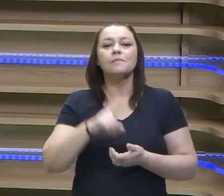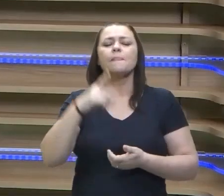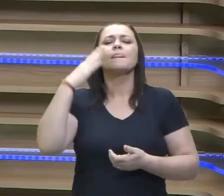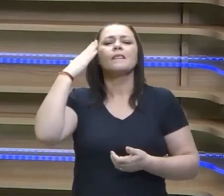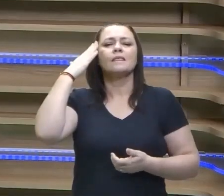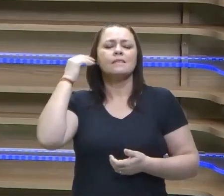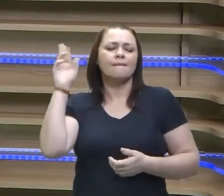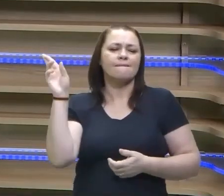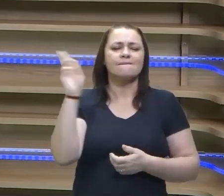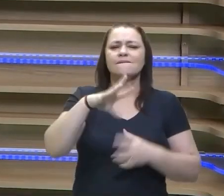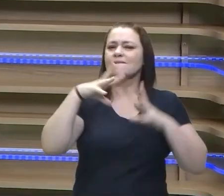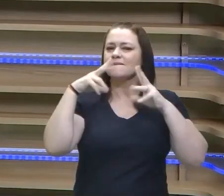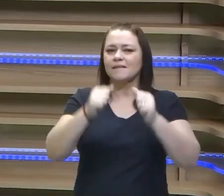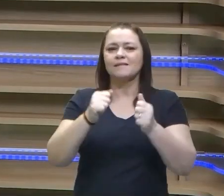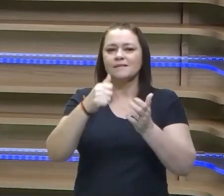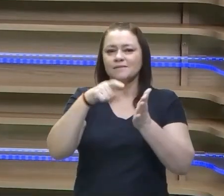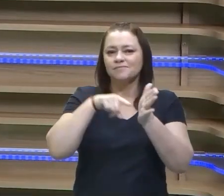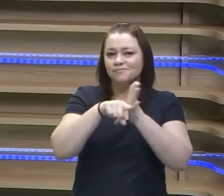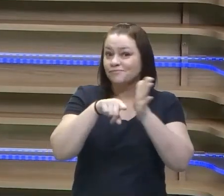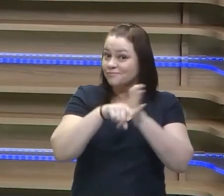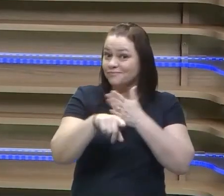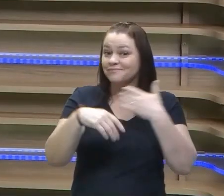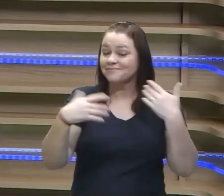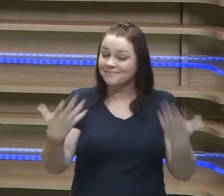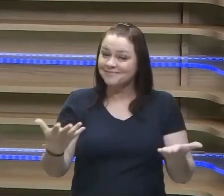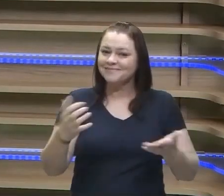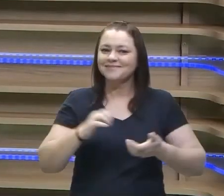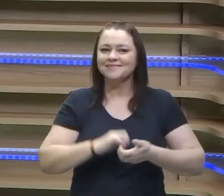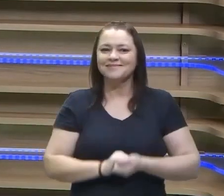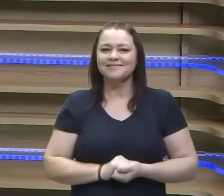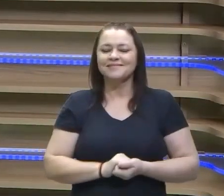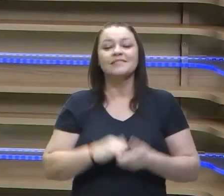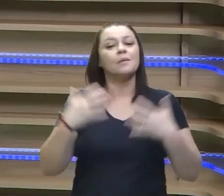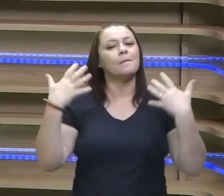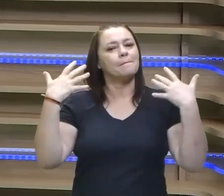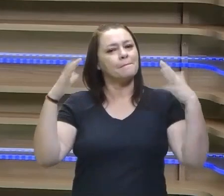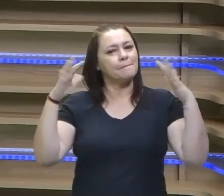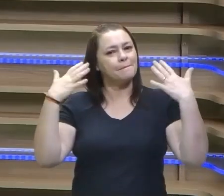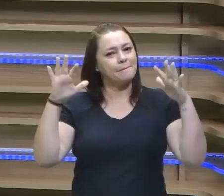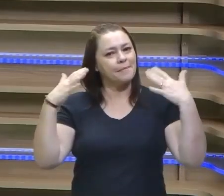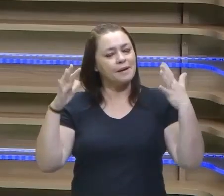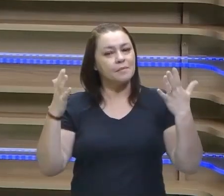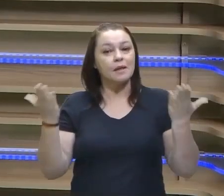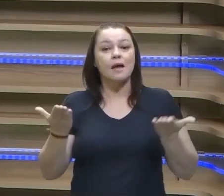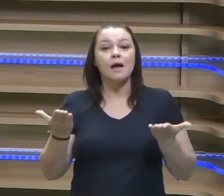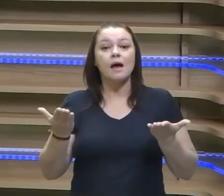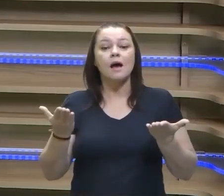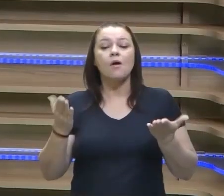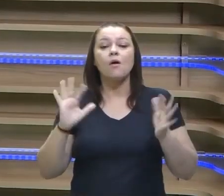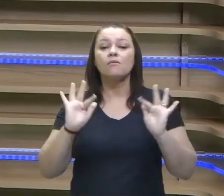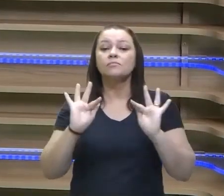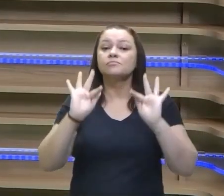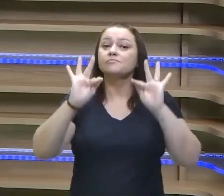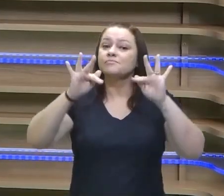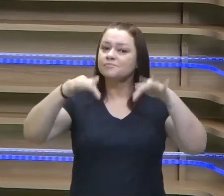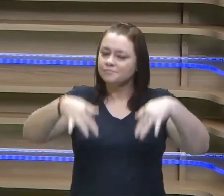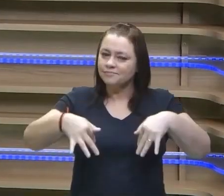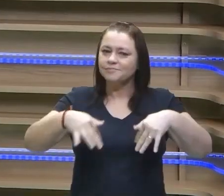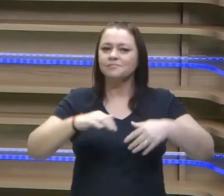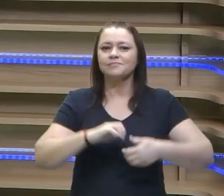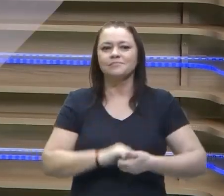Que soube responder todas as questões. Então, parabéns. Vamos agora para as considerações